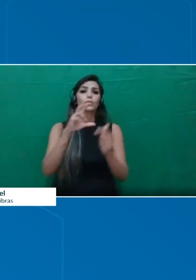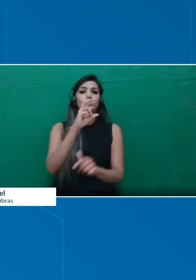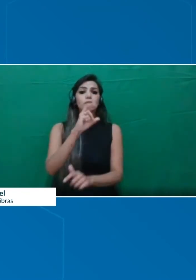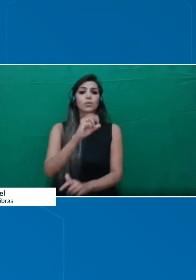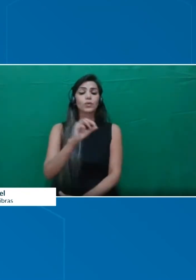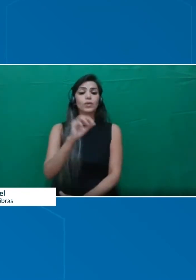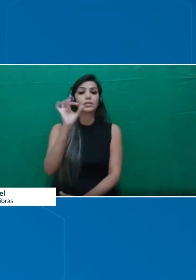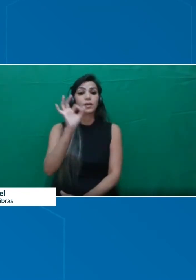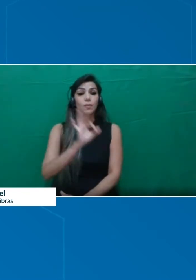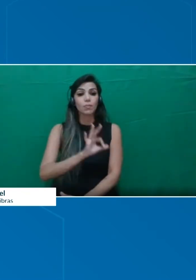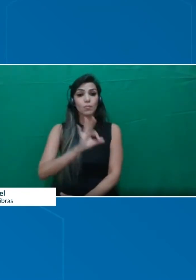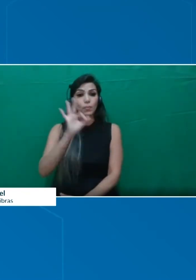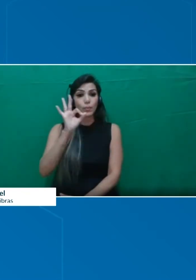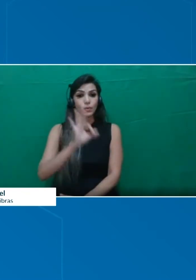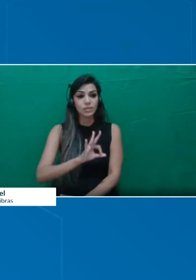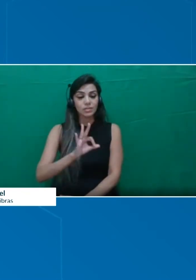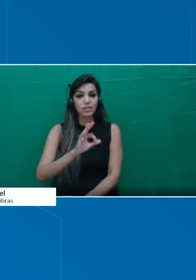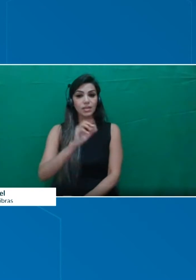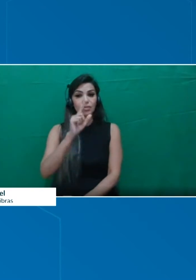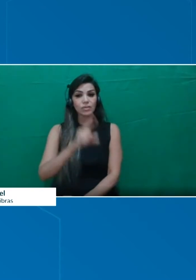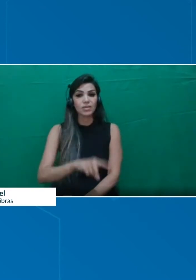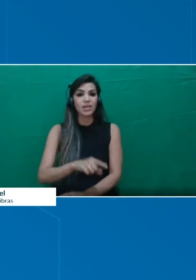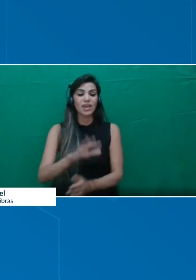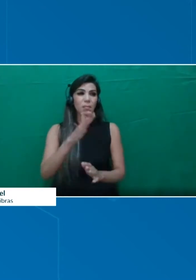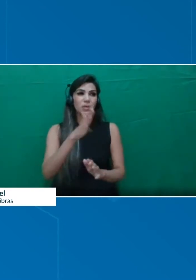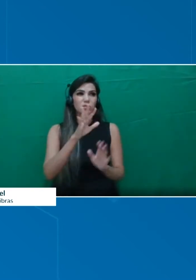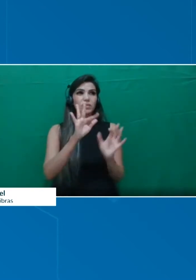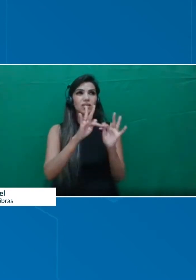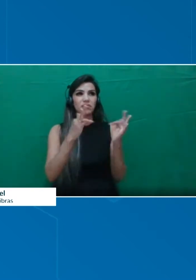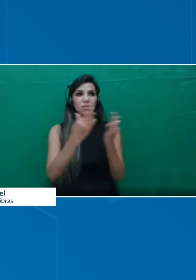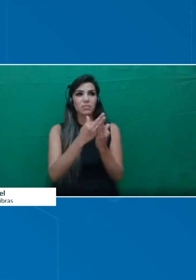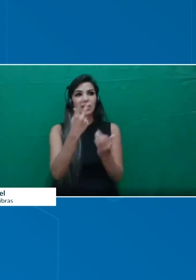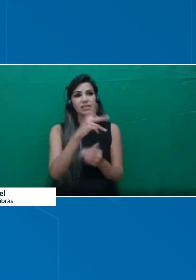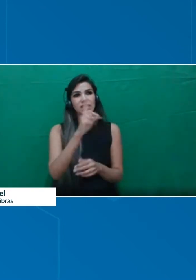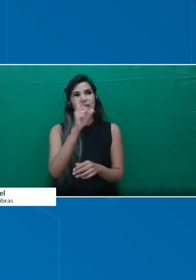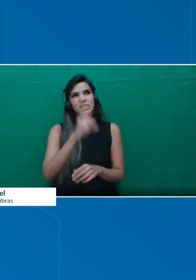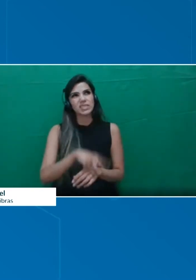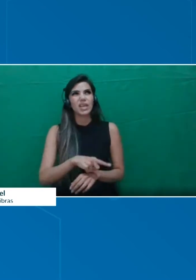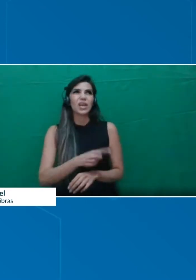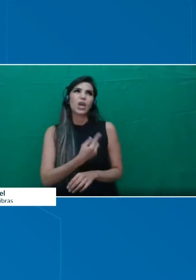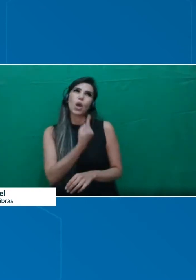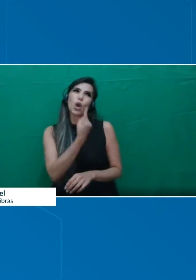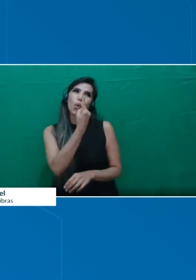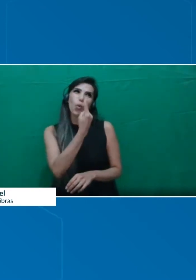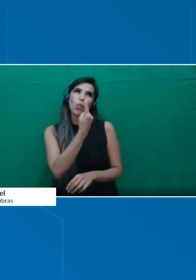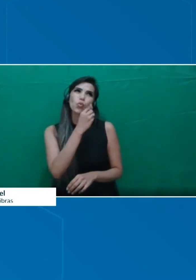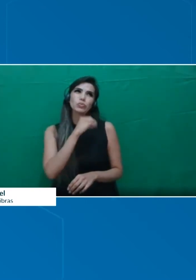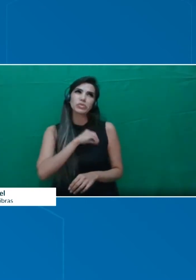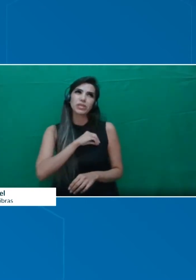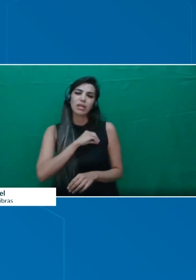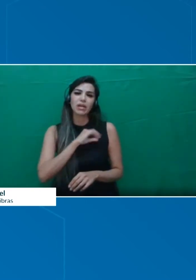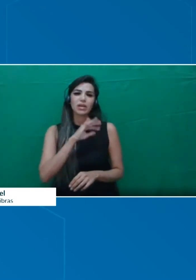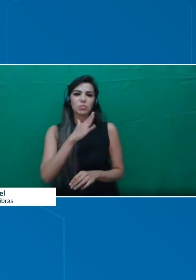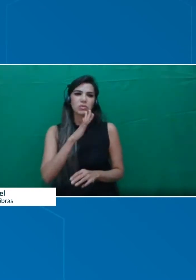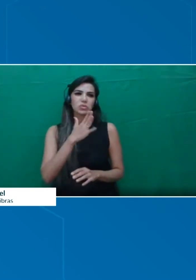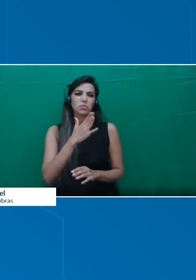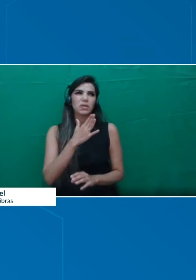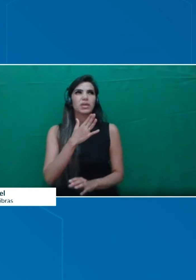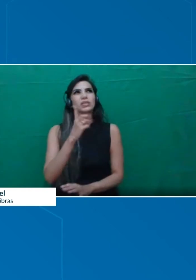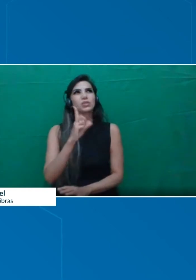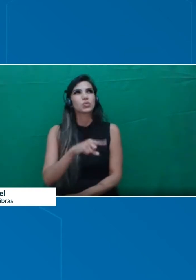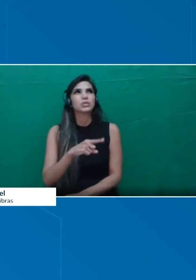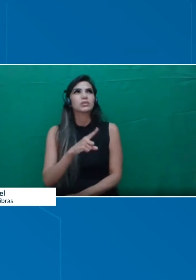50% que vem de famílias de até 1 salário mínimo e meio, que também é uma condição de